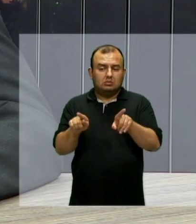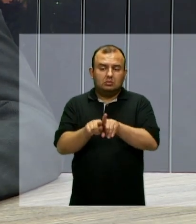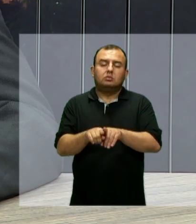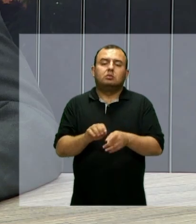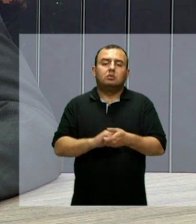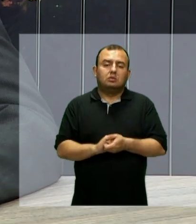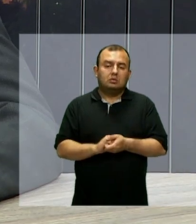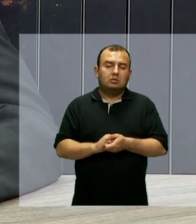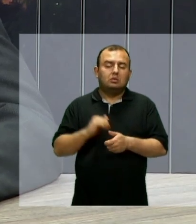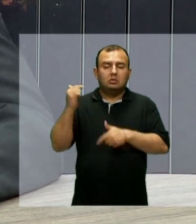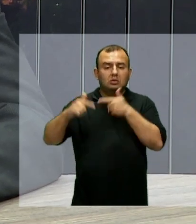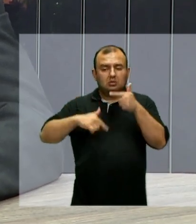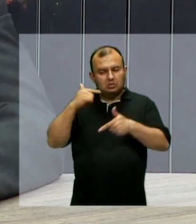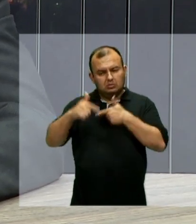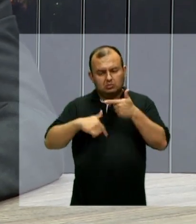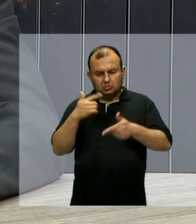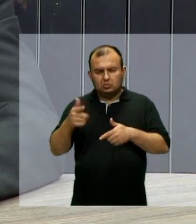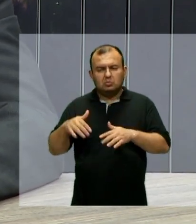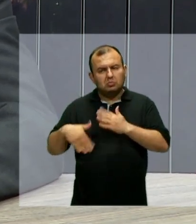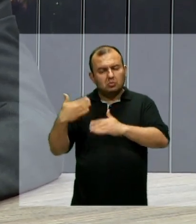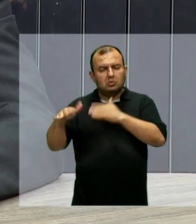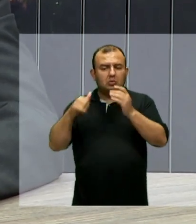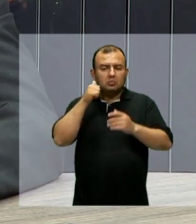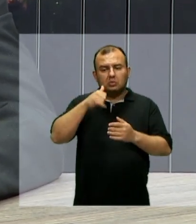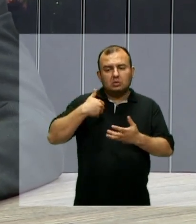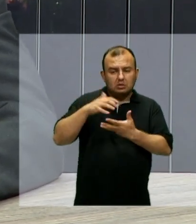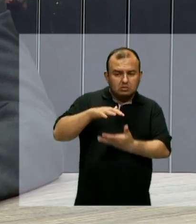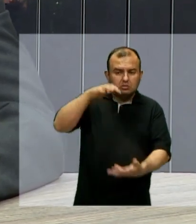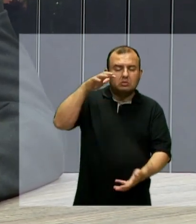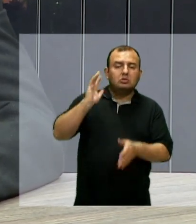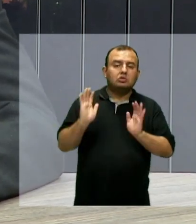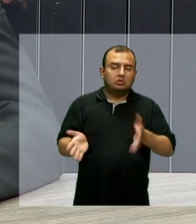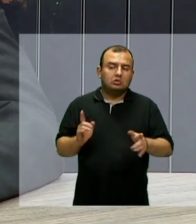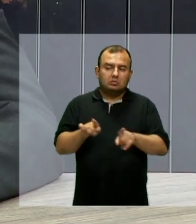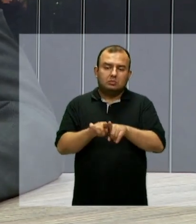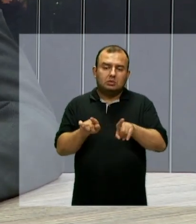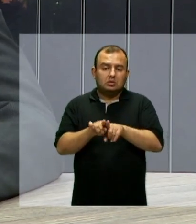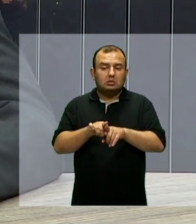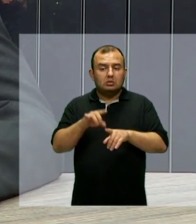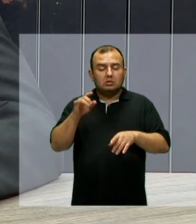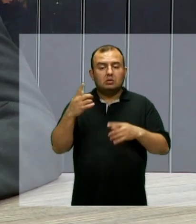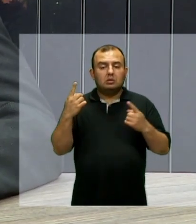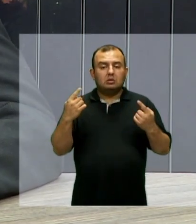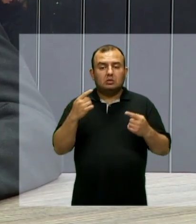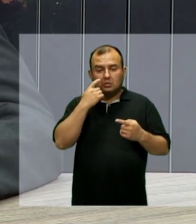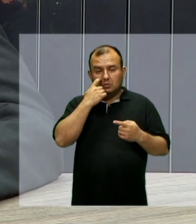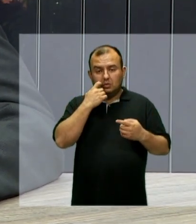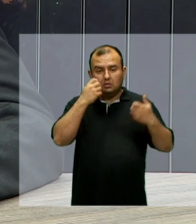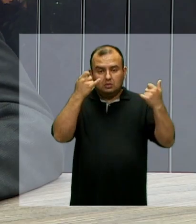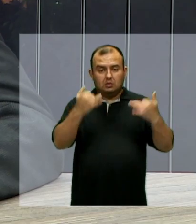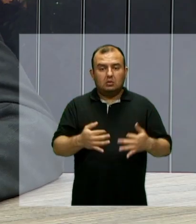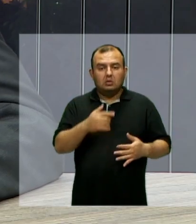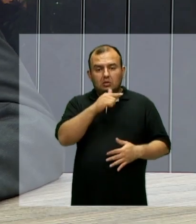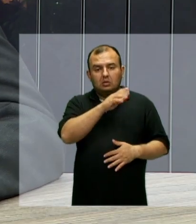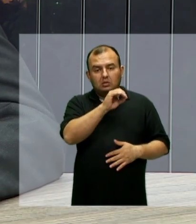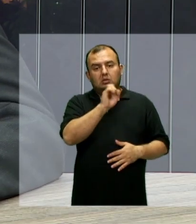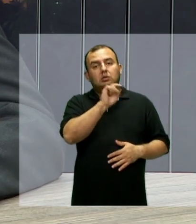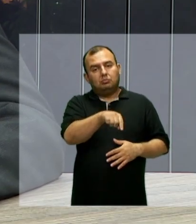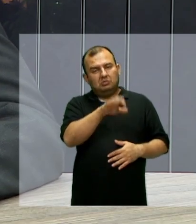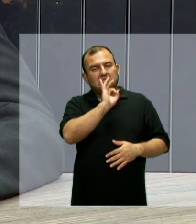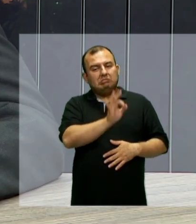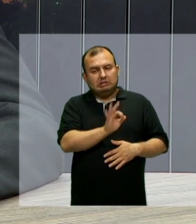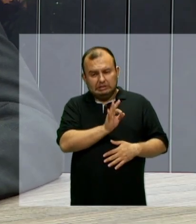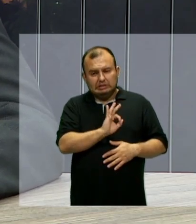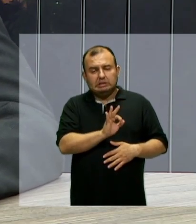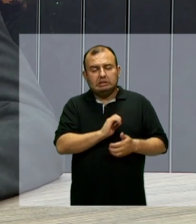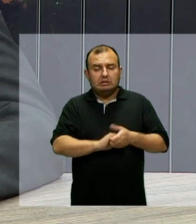em plena atividade laboral, senhoras idosas. Então, essa prevalência, você colocou os números de 70 mil, exatamente, isso ainda,